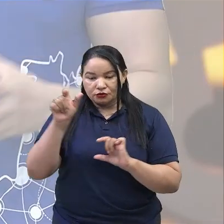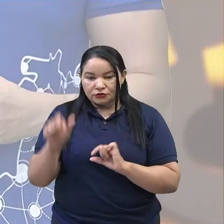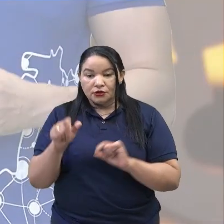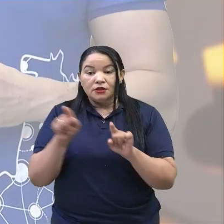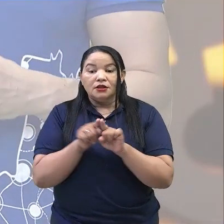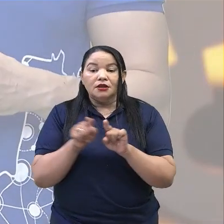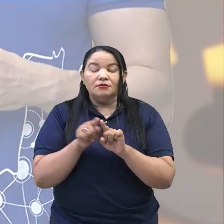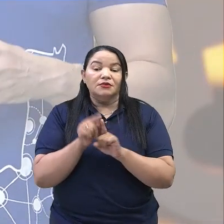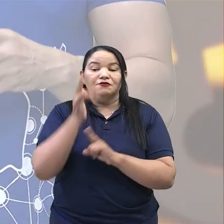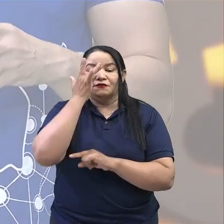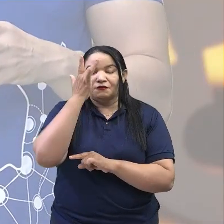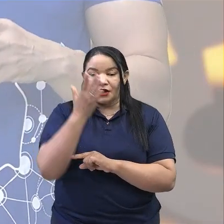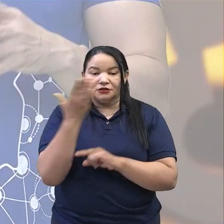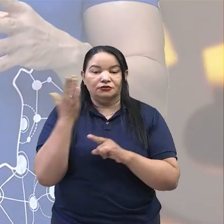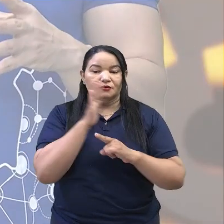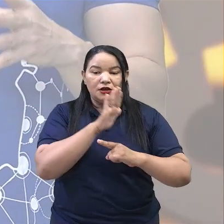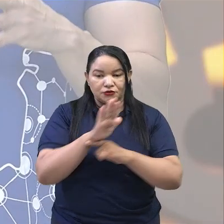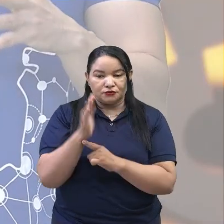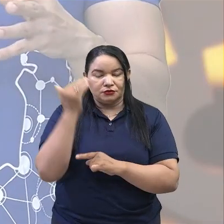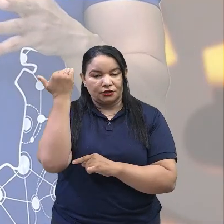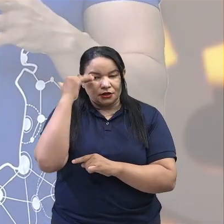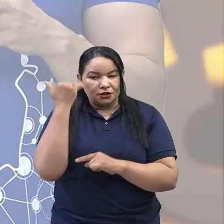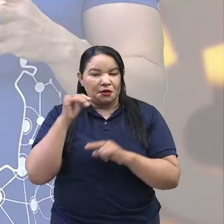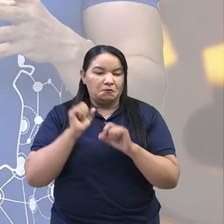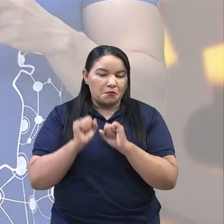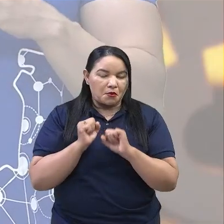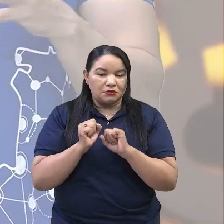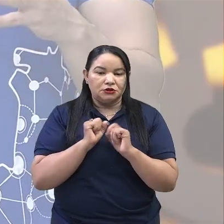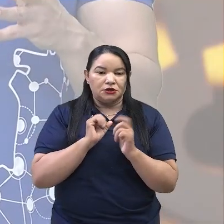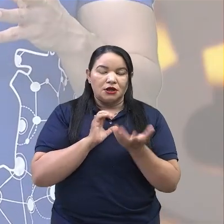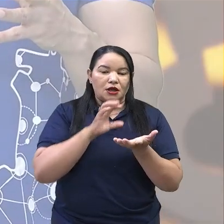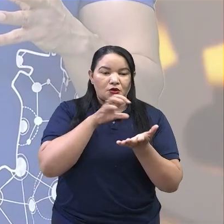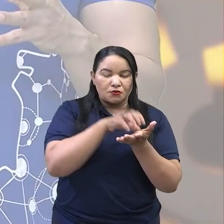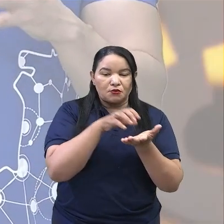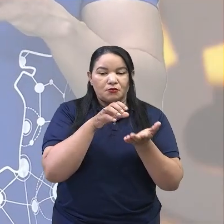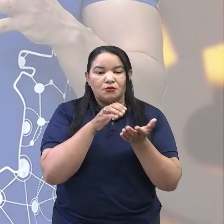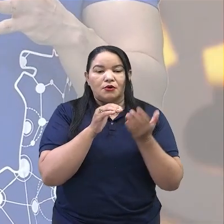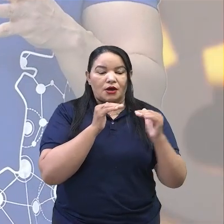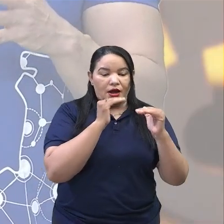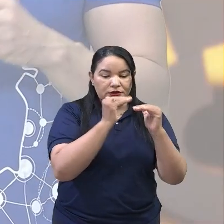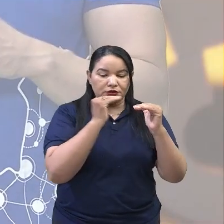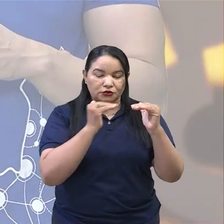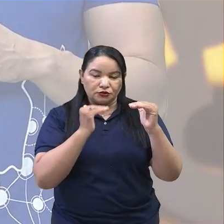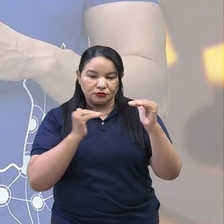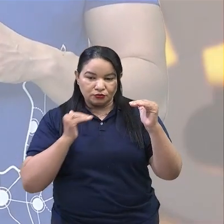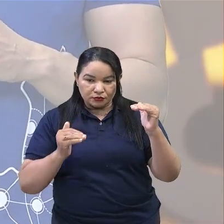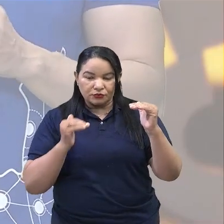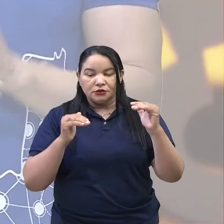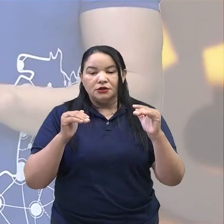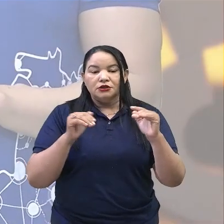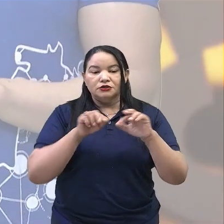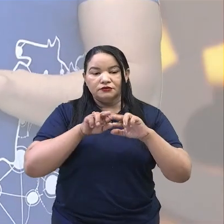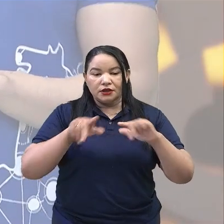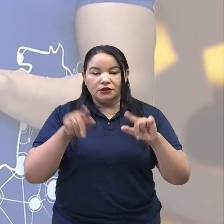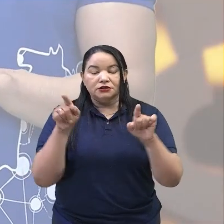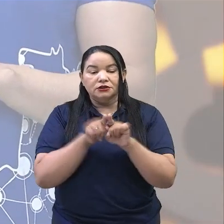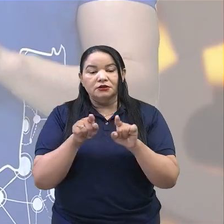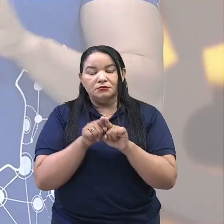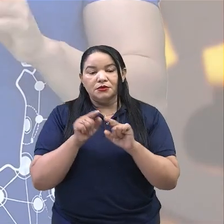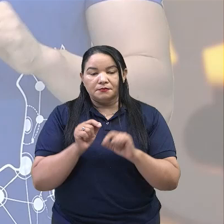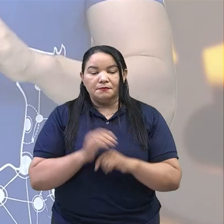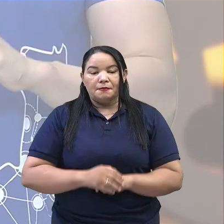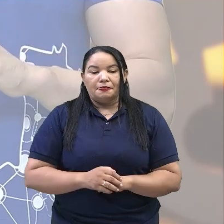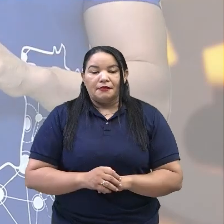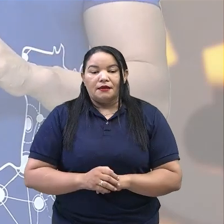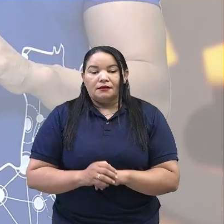Facilita a compreensão entre categorias diferentes, se você está tratando de categorias diferentes. Prosseguindo, a gente observa